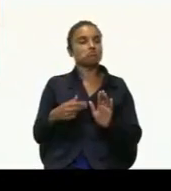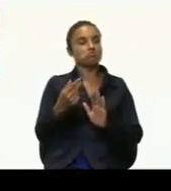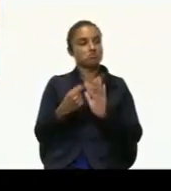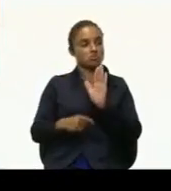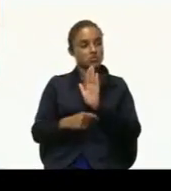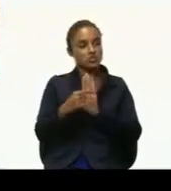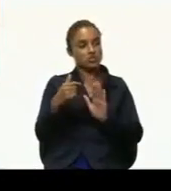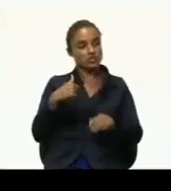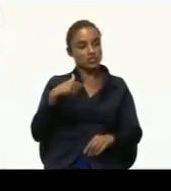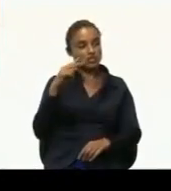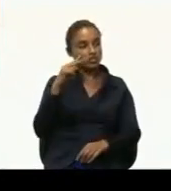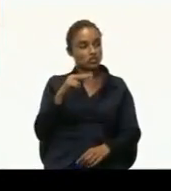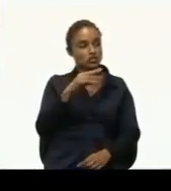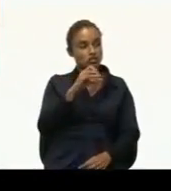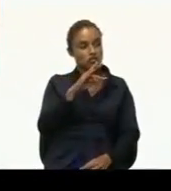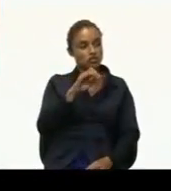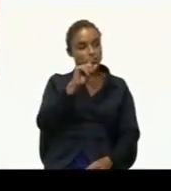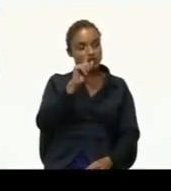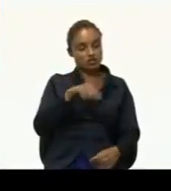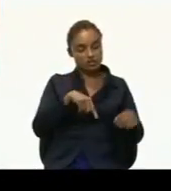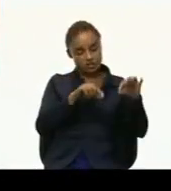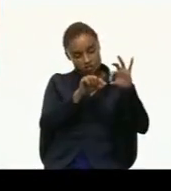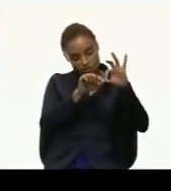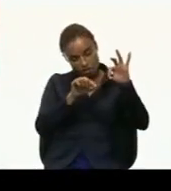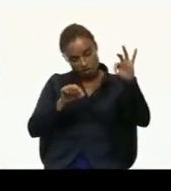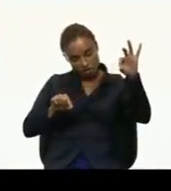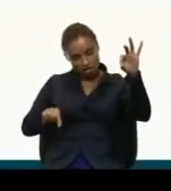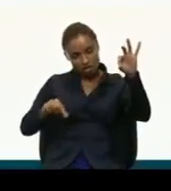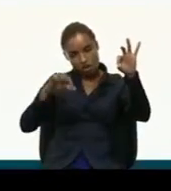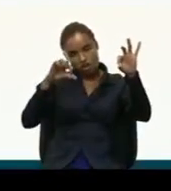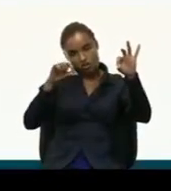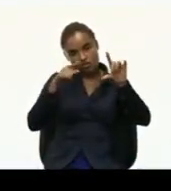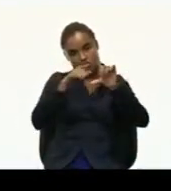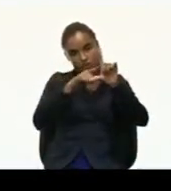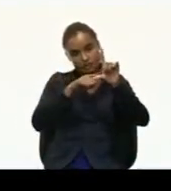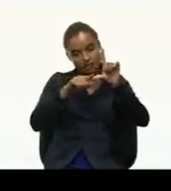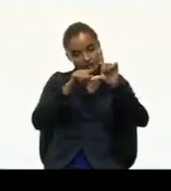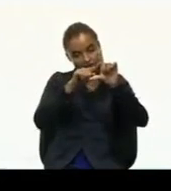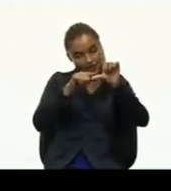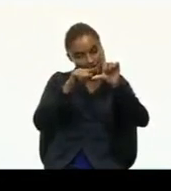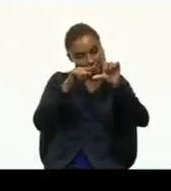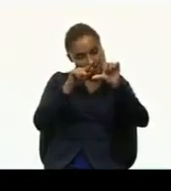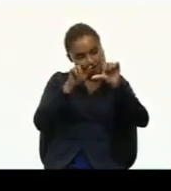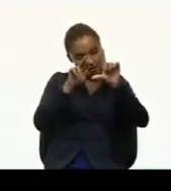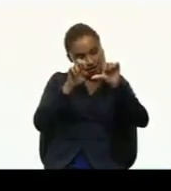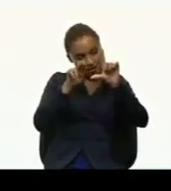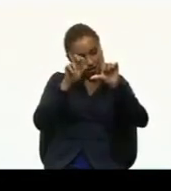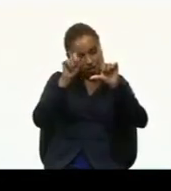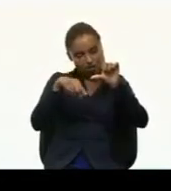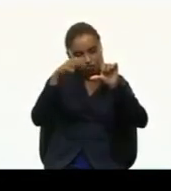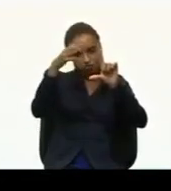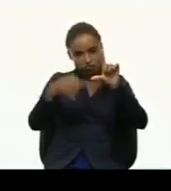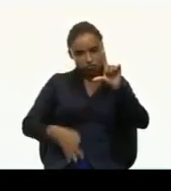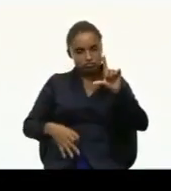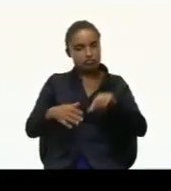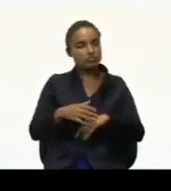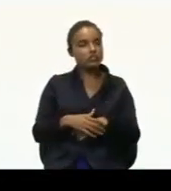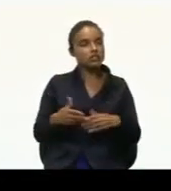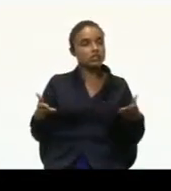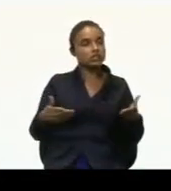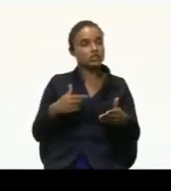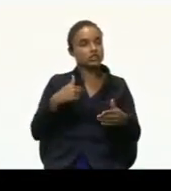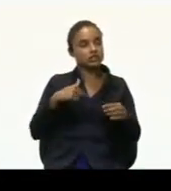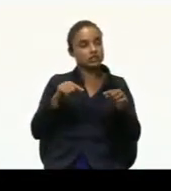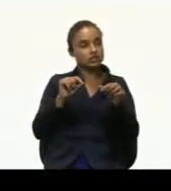uma cota aqui, você vai ver que tem 90 graus certinho aqui dentro. Tá? Então, vamos lá. Quero que você desenhe esse terreno